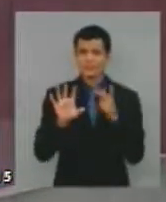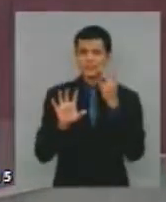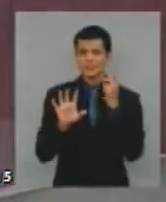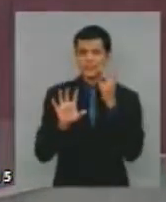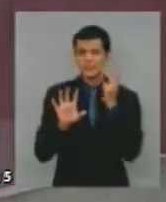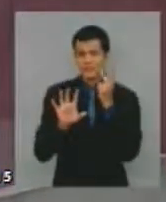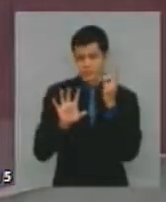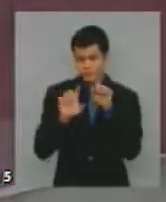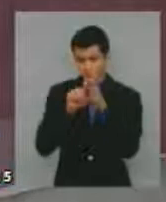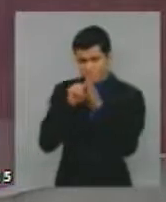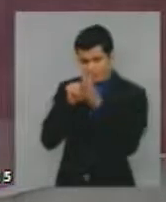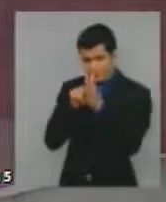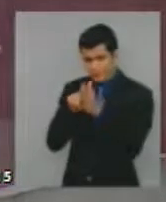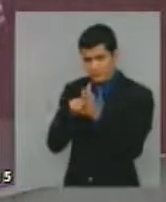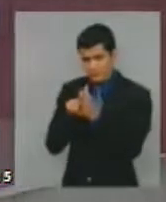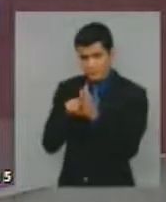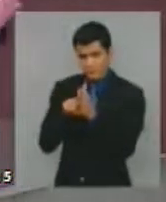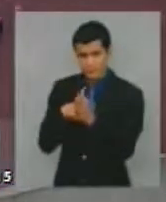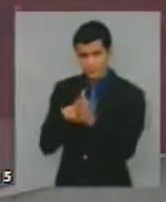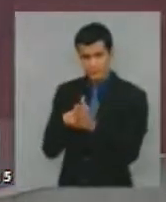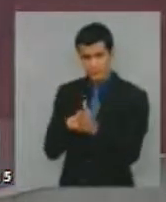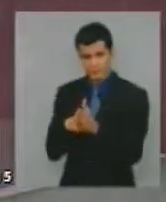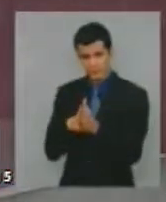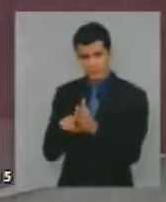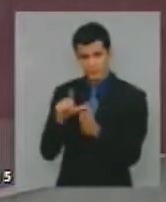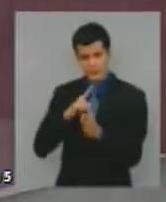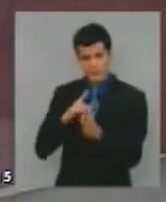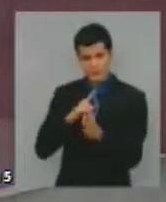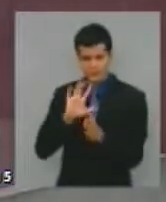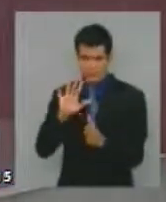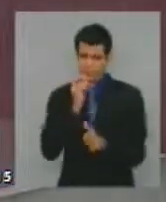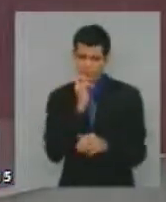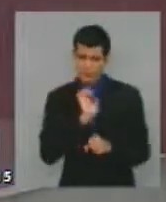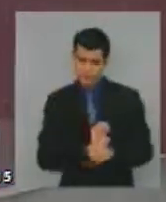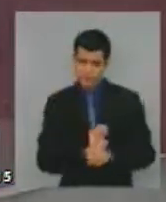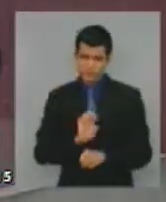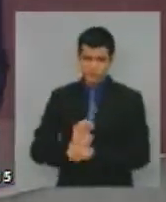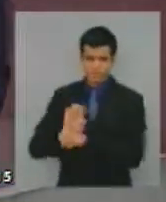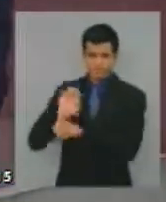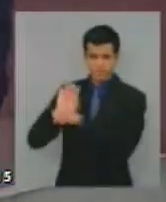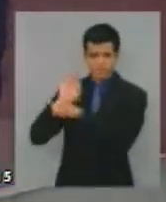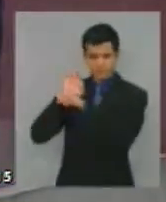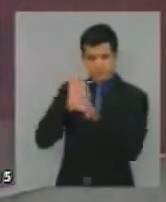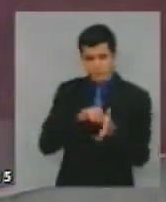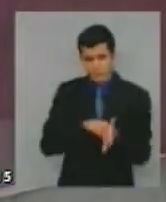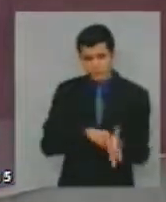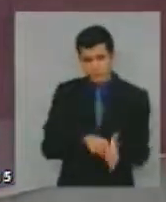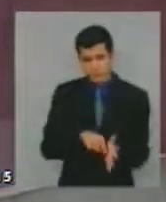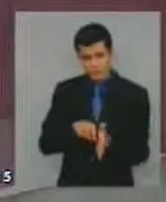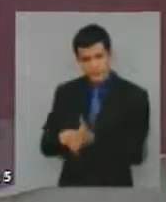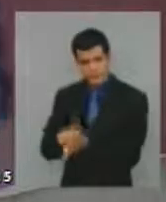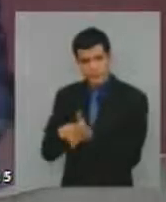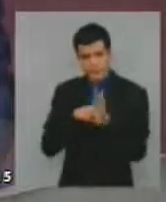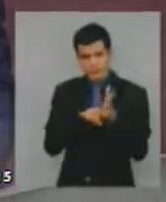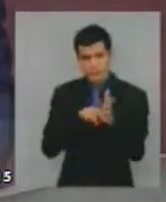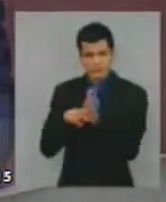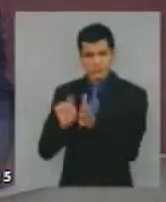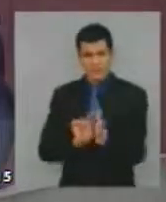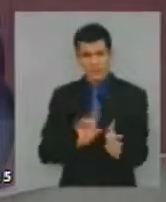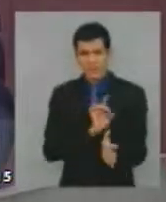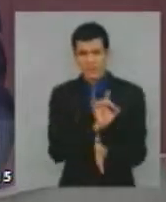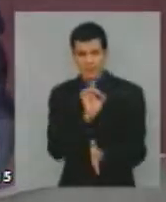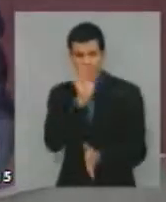Analisando, por exemplo, os indicadores por unidade da federação, deputada, São Paulo tem um indicador